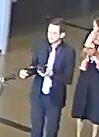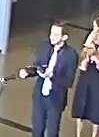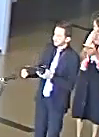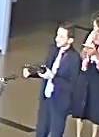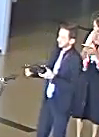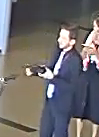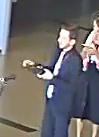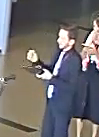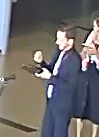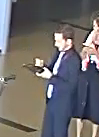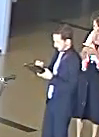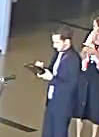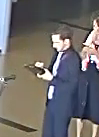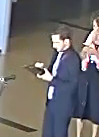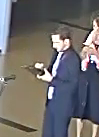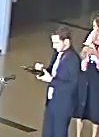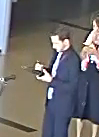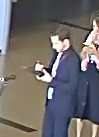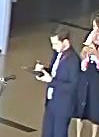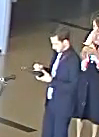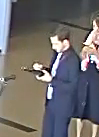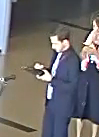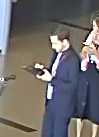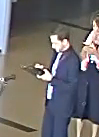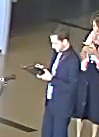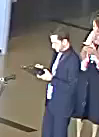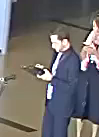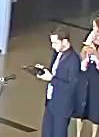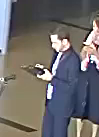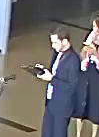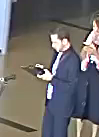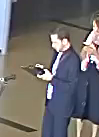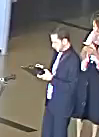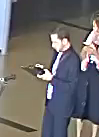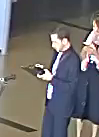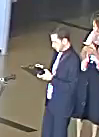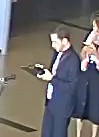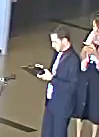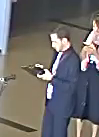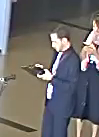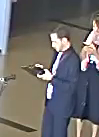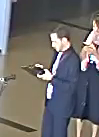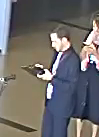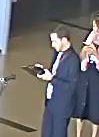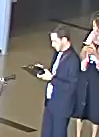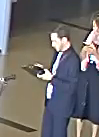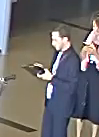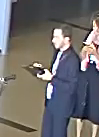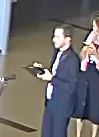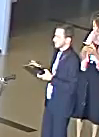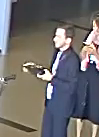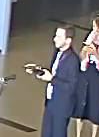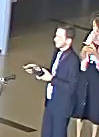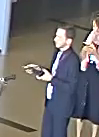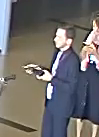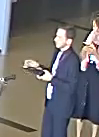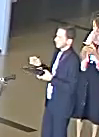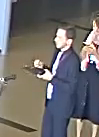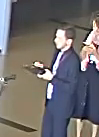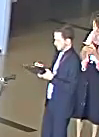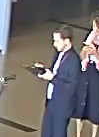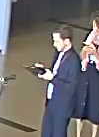estão acompanhando também pelas redes de comunicação da Assembleia Legislativa do Estado de